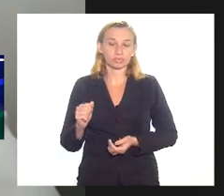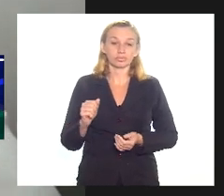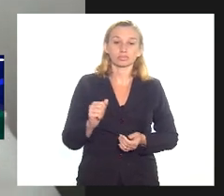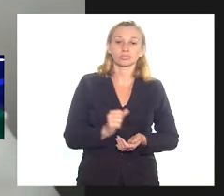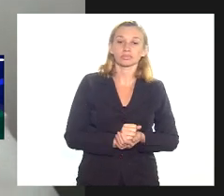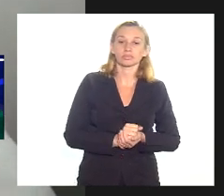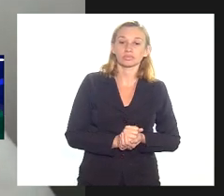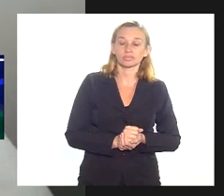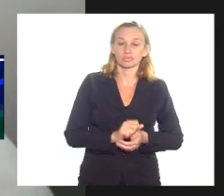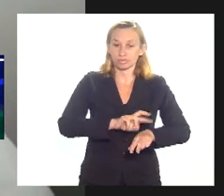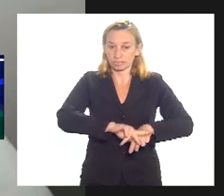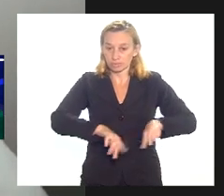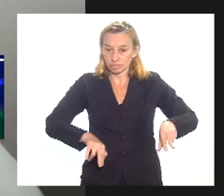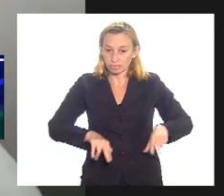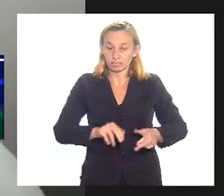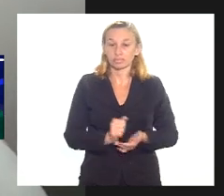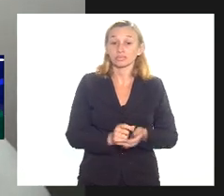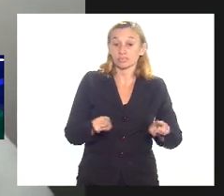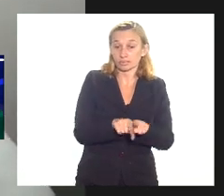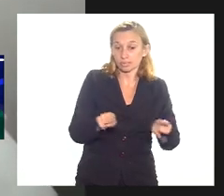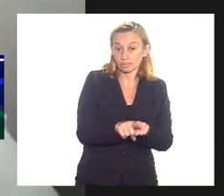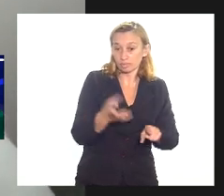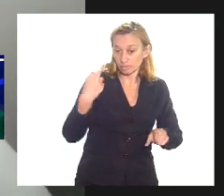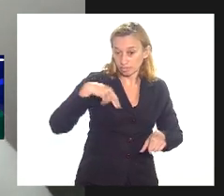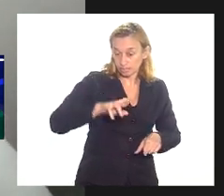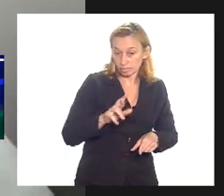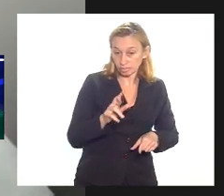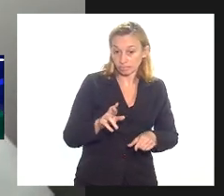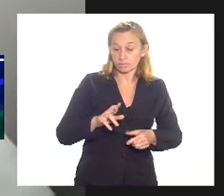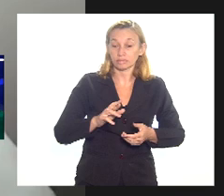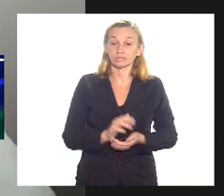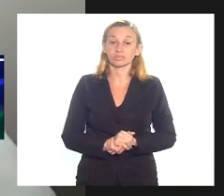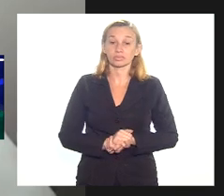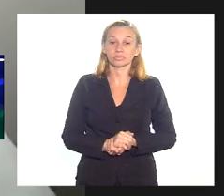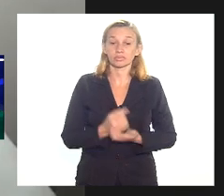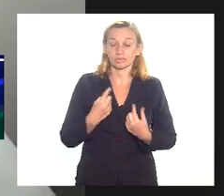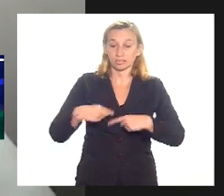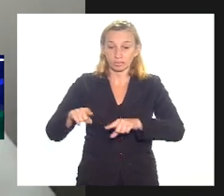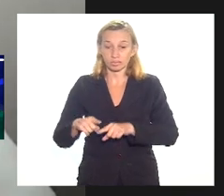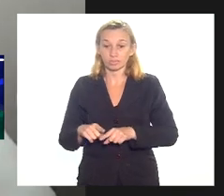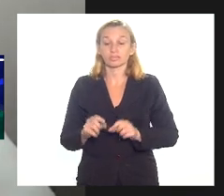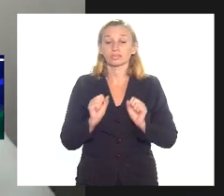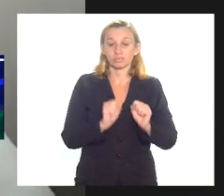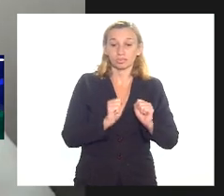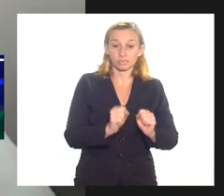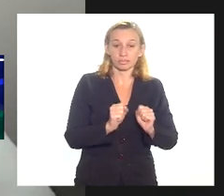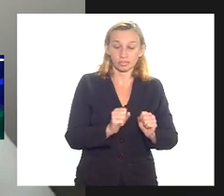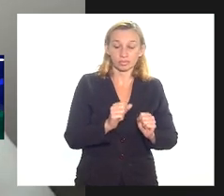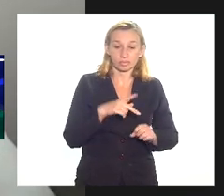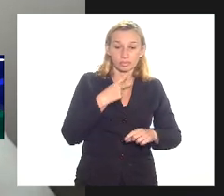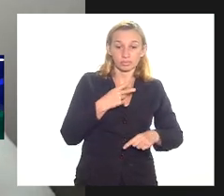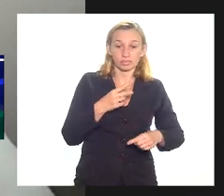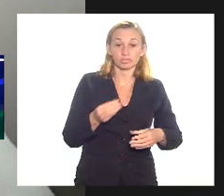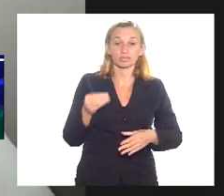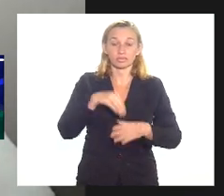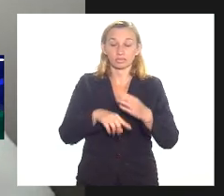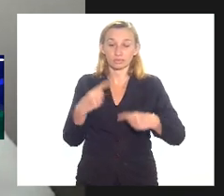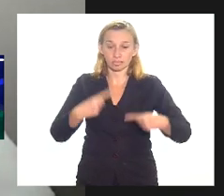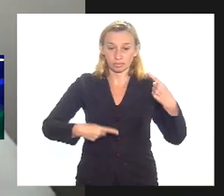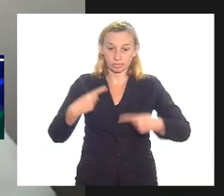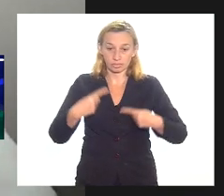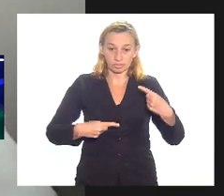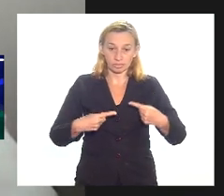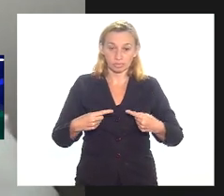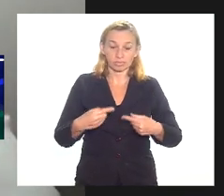gênero e também a intolerância religiosa como focos que devemos aportar às nossas políticas públicas. Então,